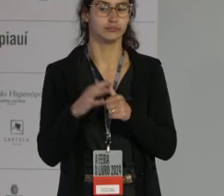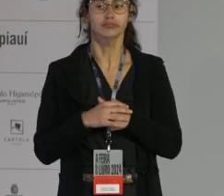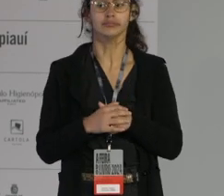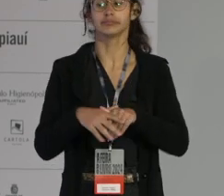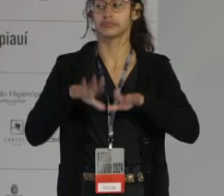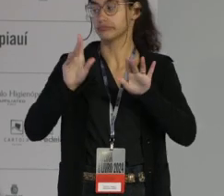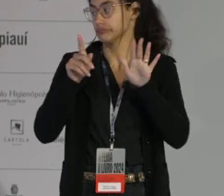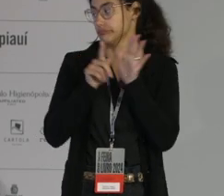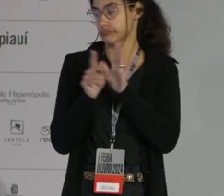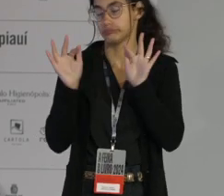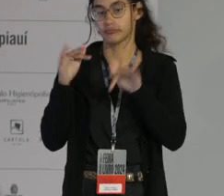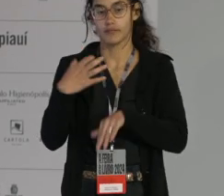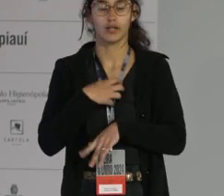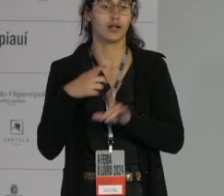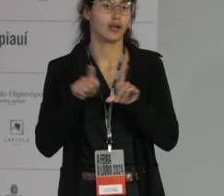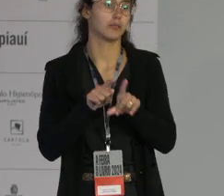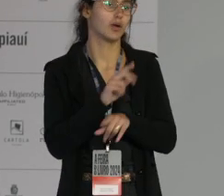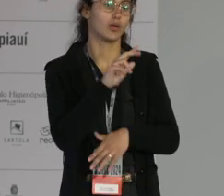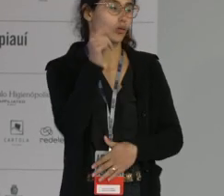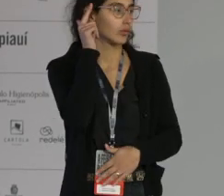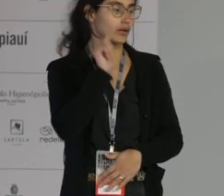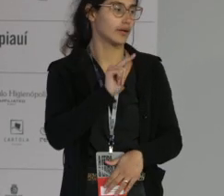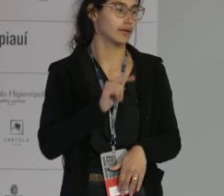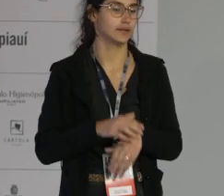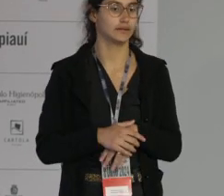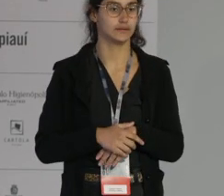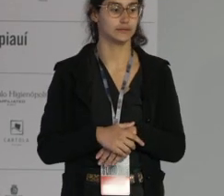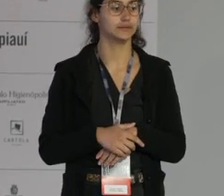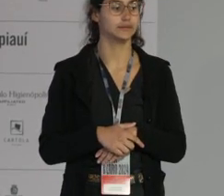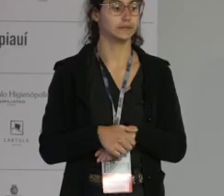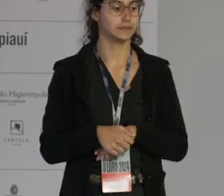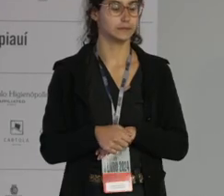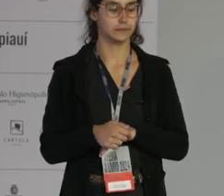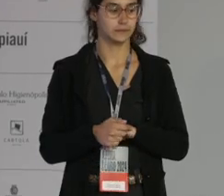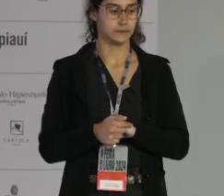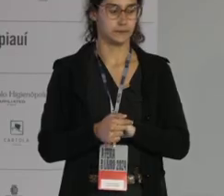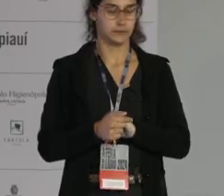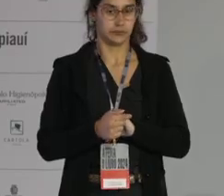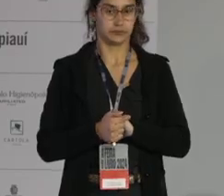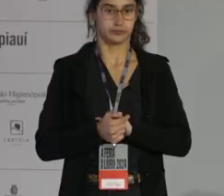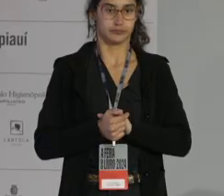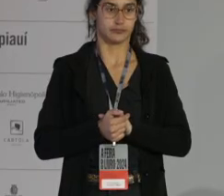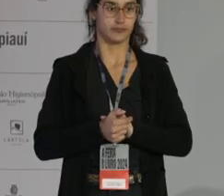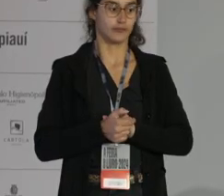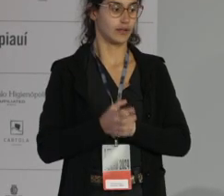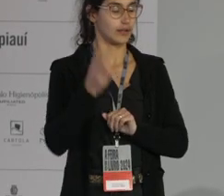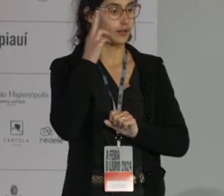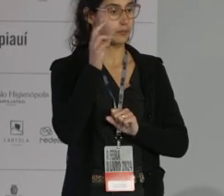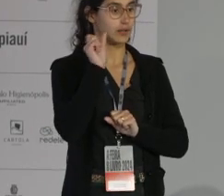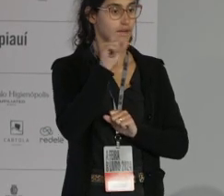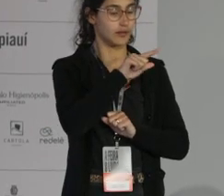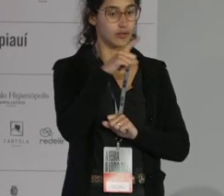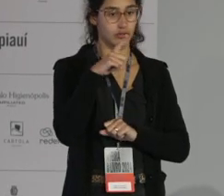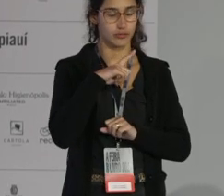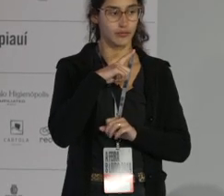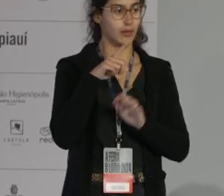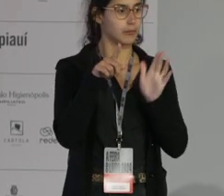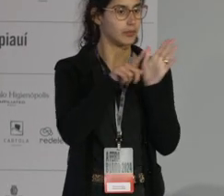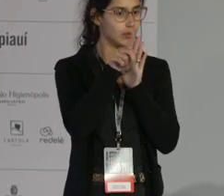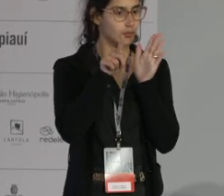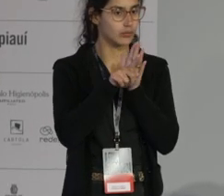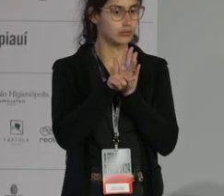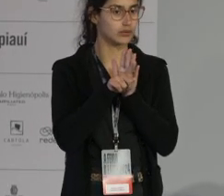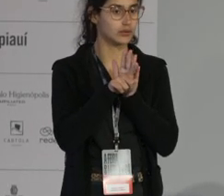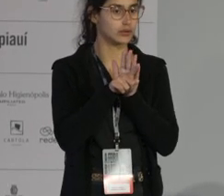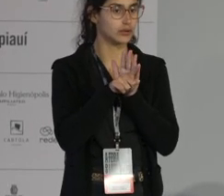quer que isso termine de uma vez e não termina. Gente, eu queria relembrar, se alguém tiver alguma pergunta,